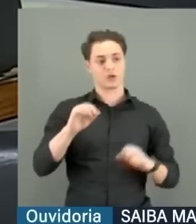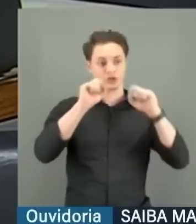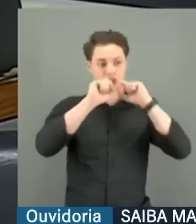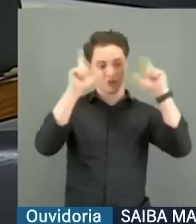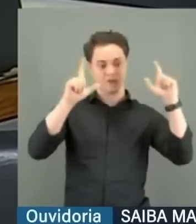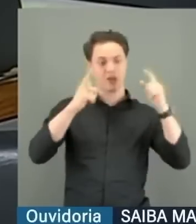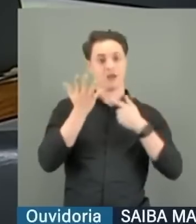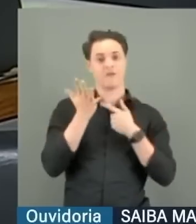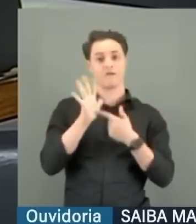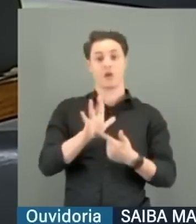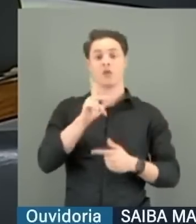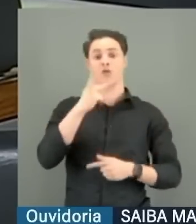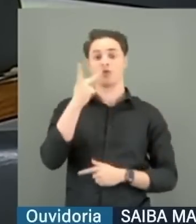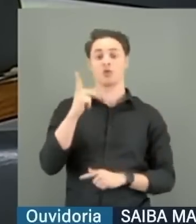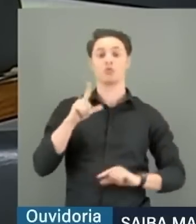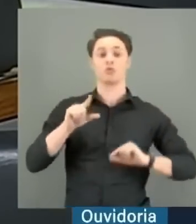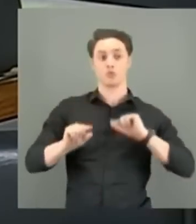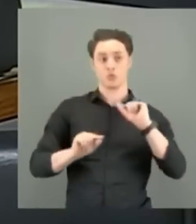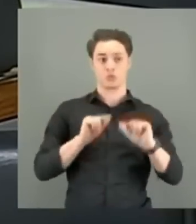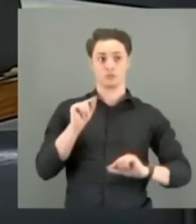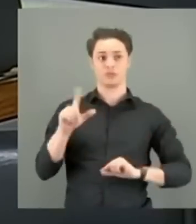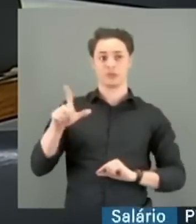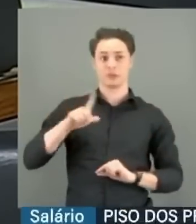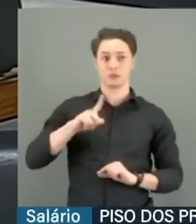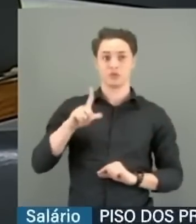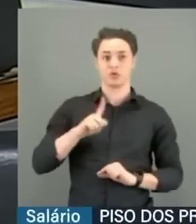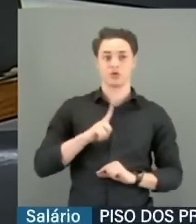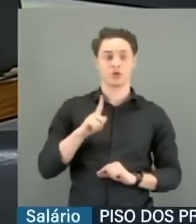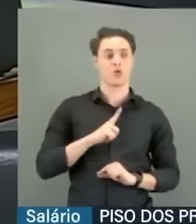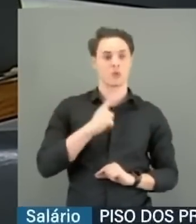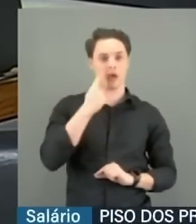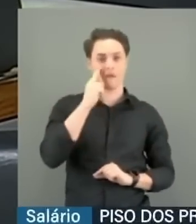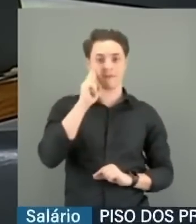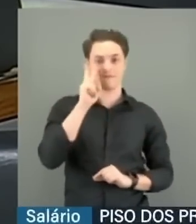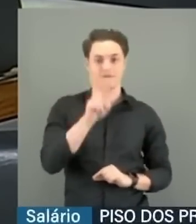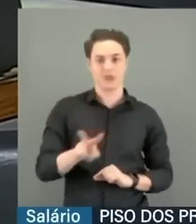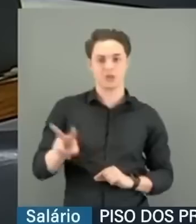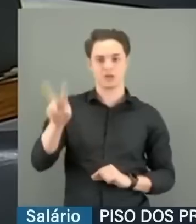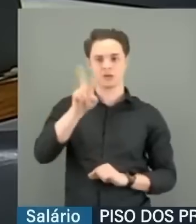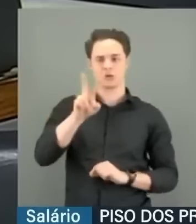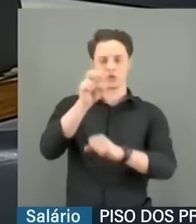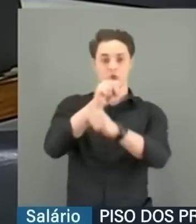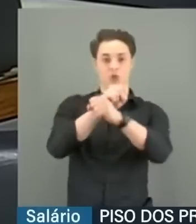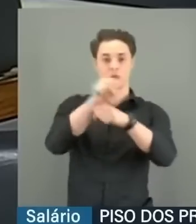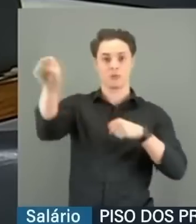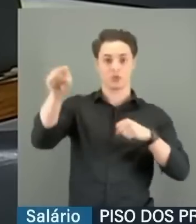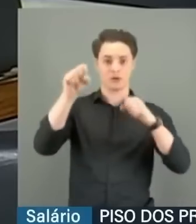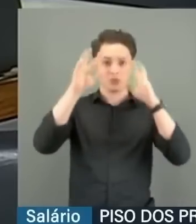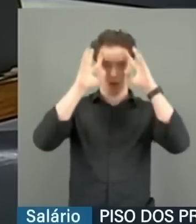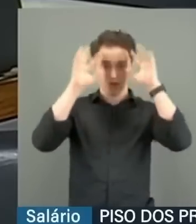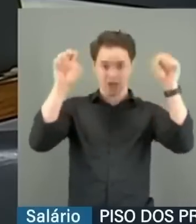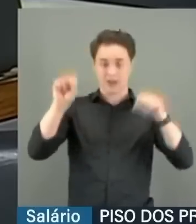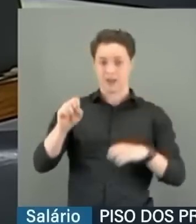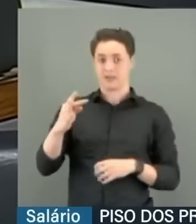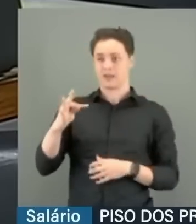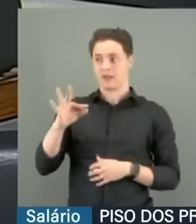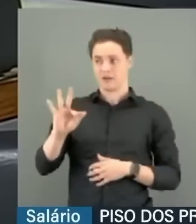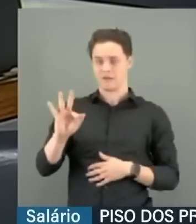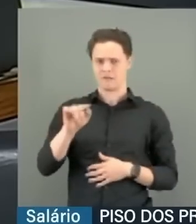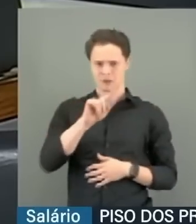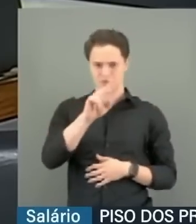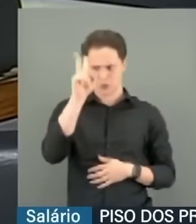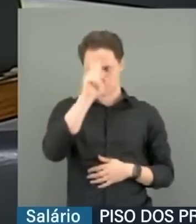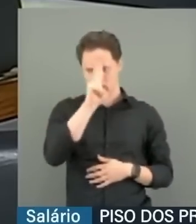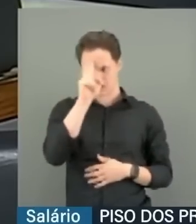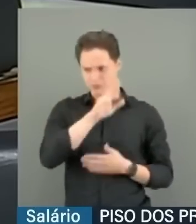as revelações ele dizia que tinha tido uma visão de uma explosão no Supremo Tribunal Federal. O senhor não lembra de ter